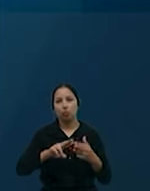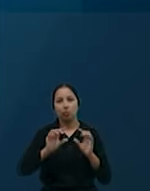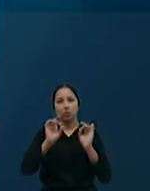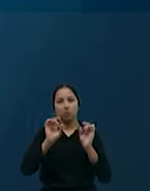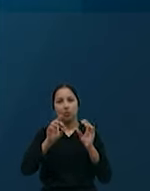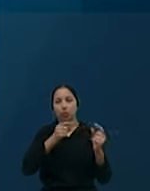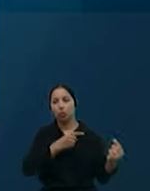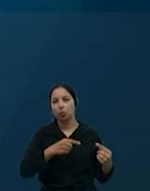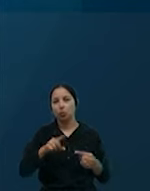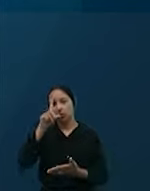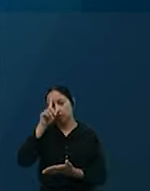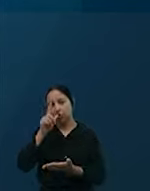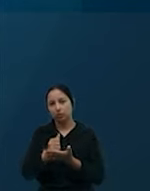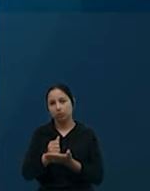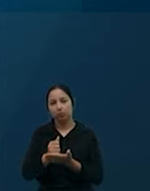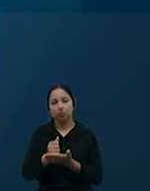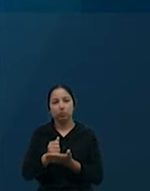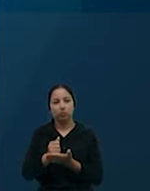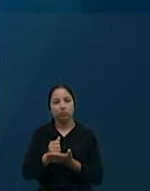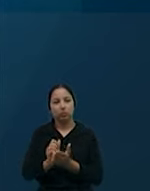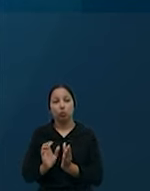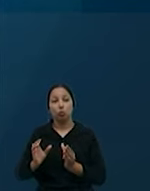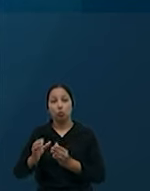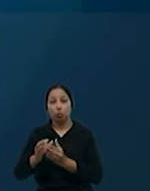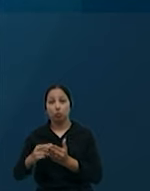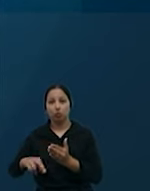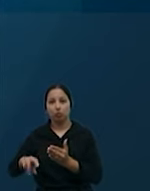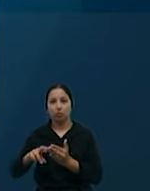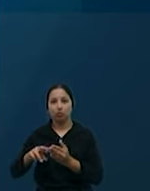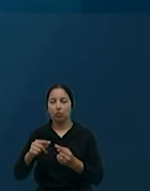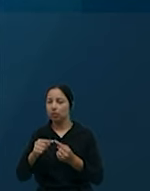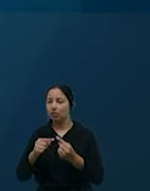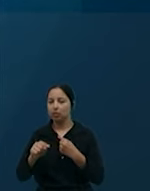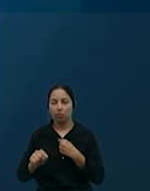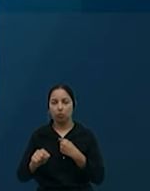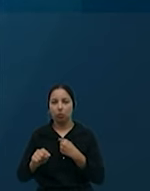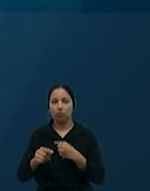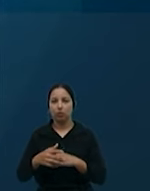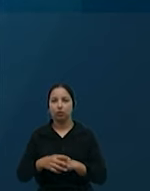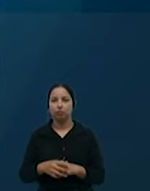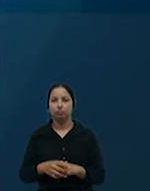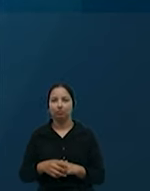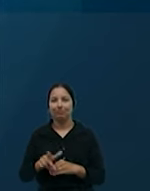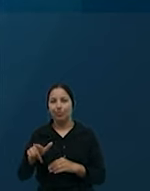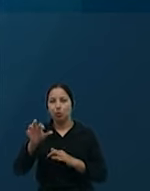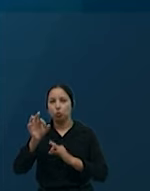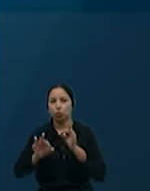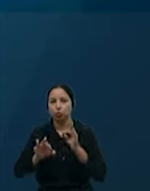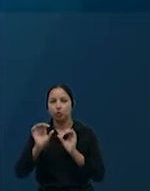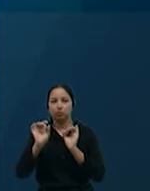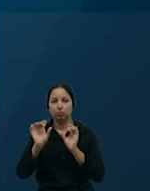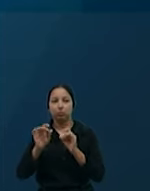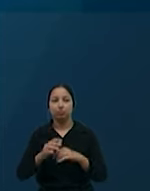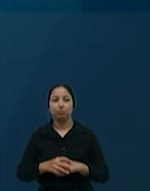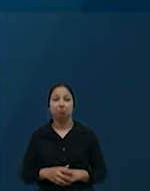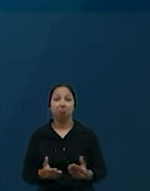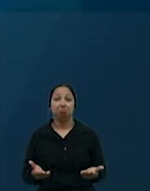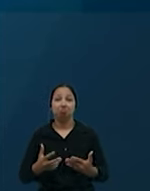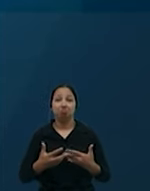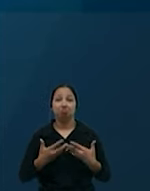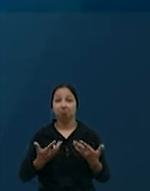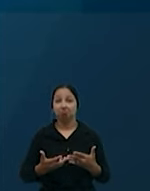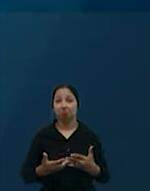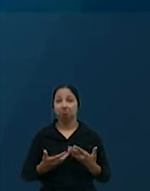decisão proferida por turma recursal de juizado especial. Então, eu me animo aqui, né,